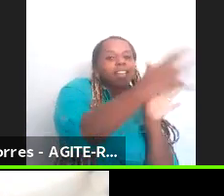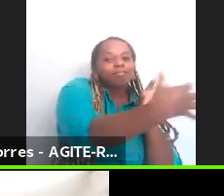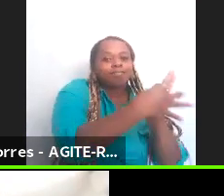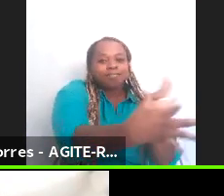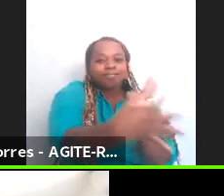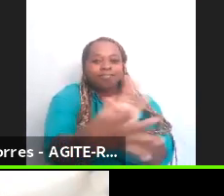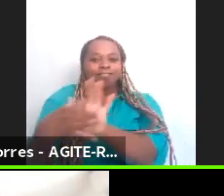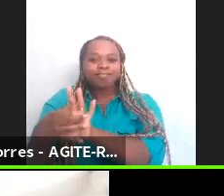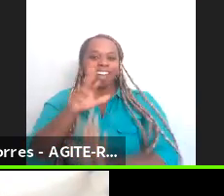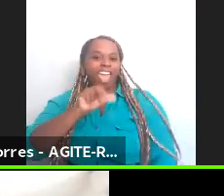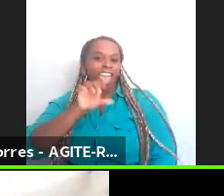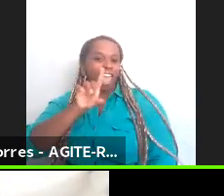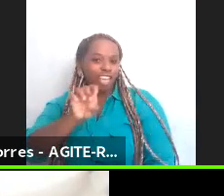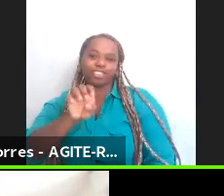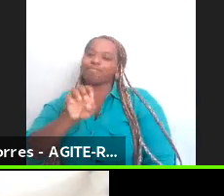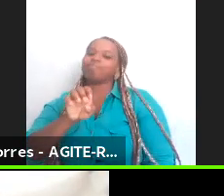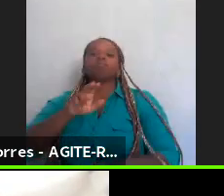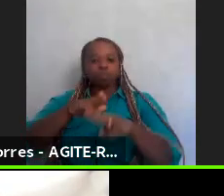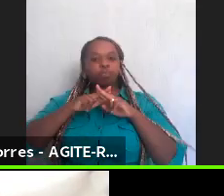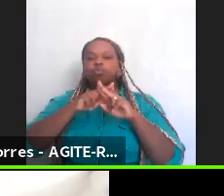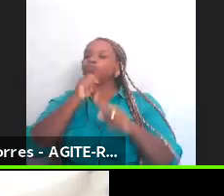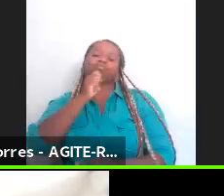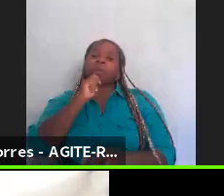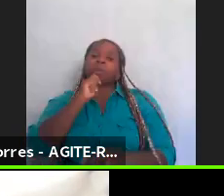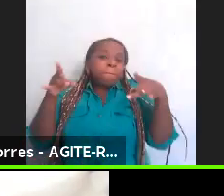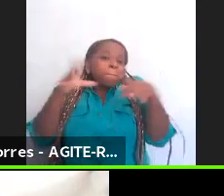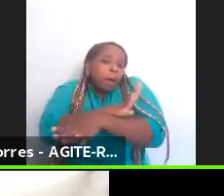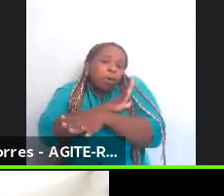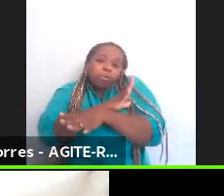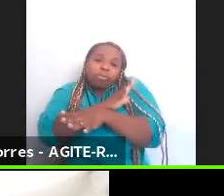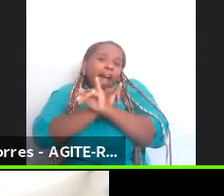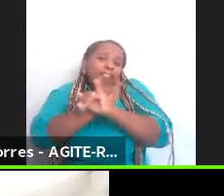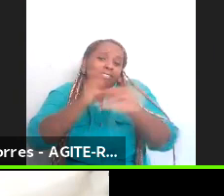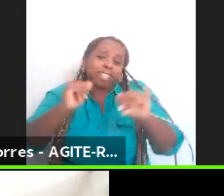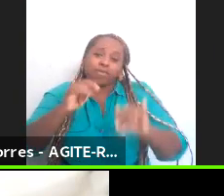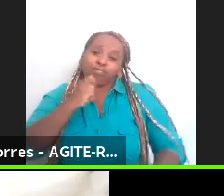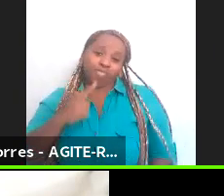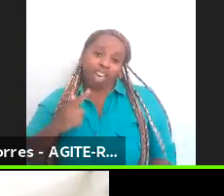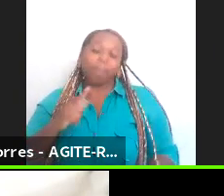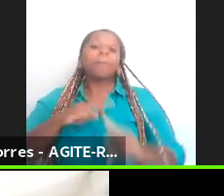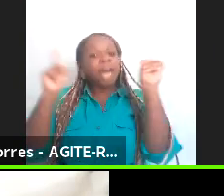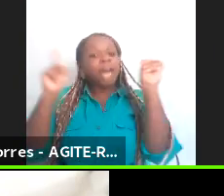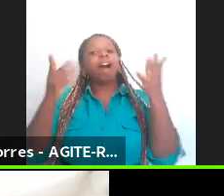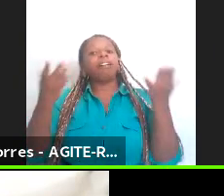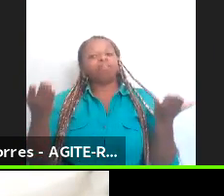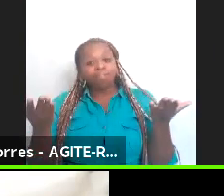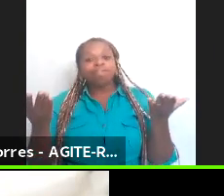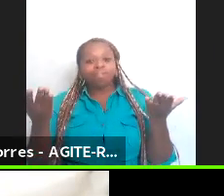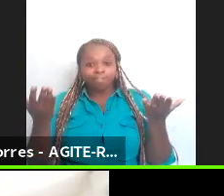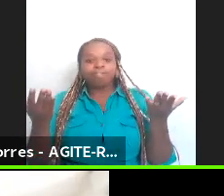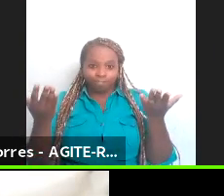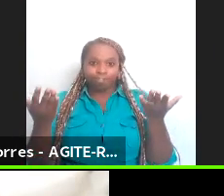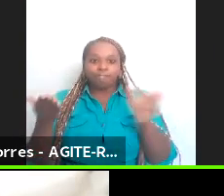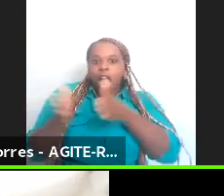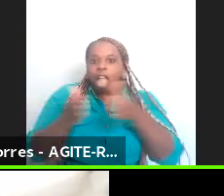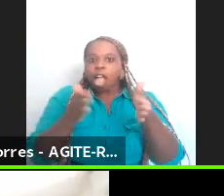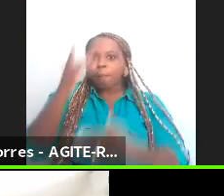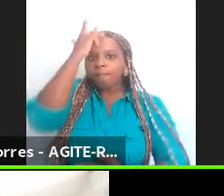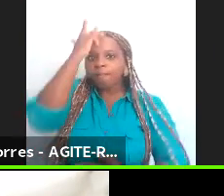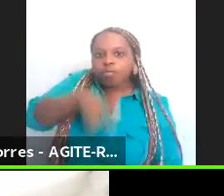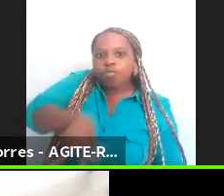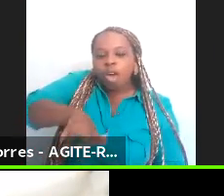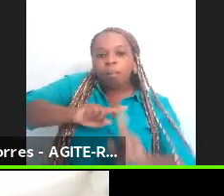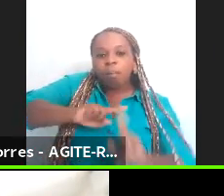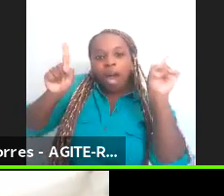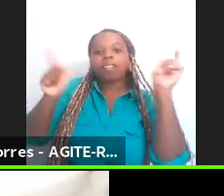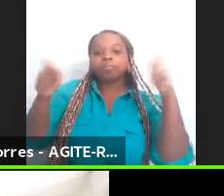não tem muita receita de bolo, né? Não tem muito não é um caminho fácil, mas